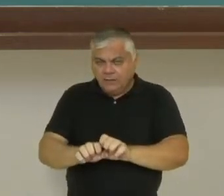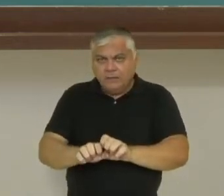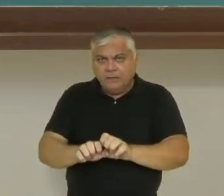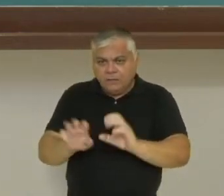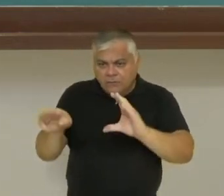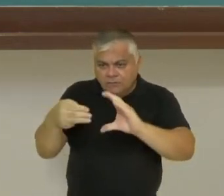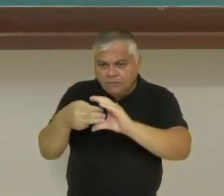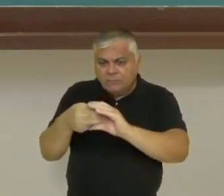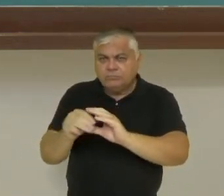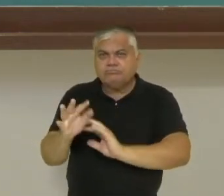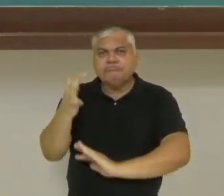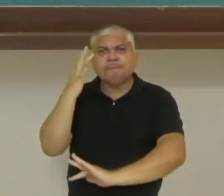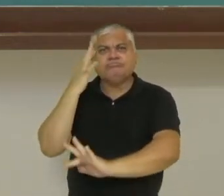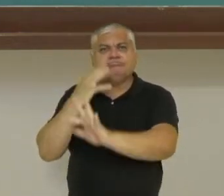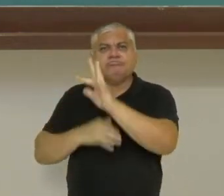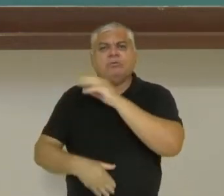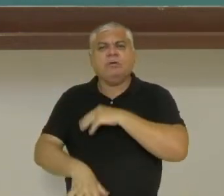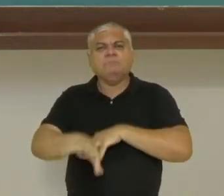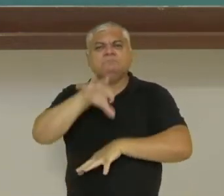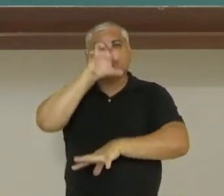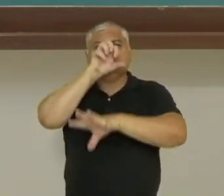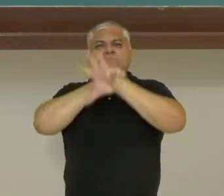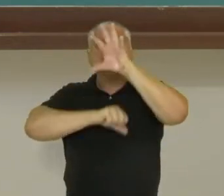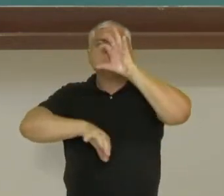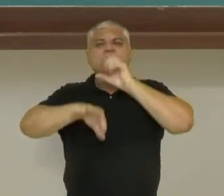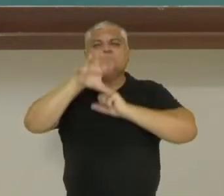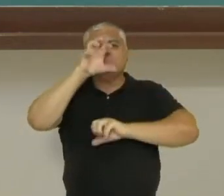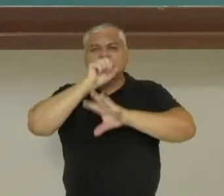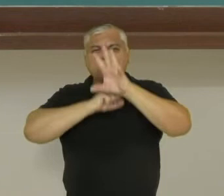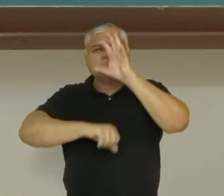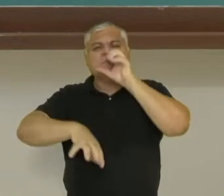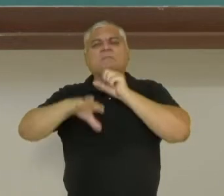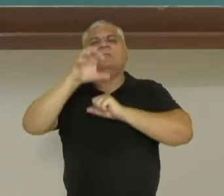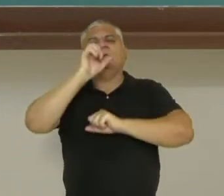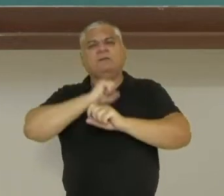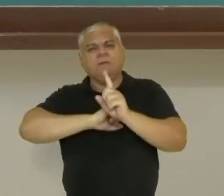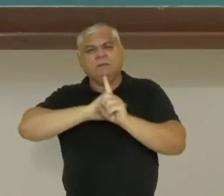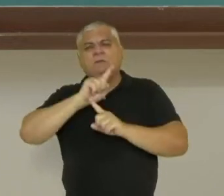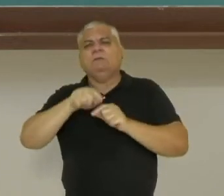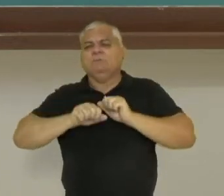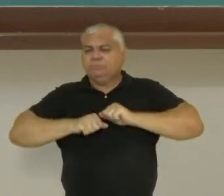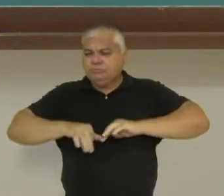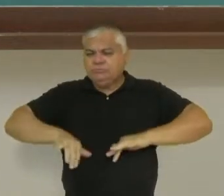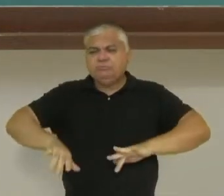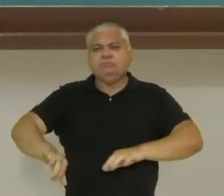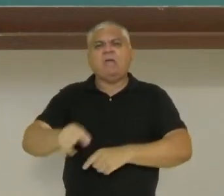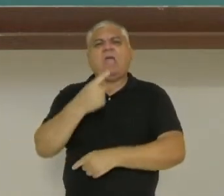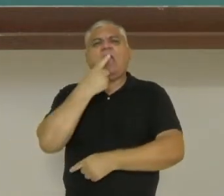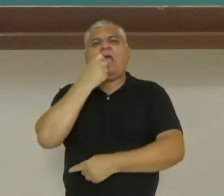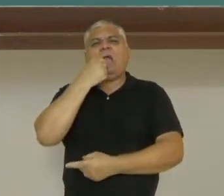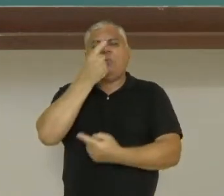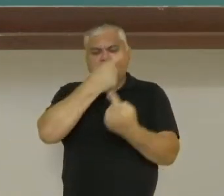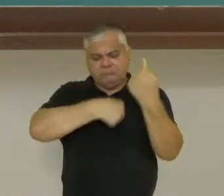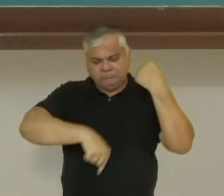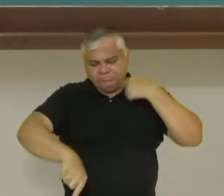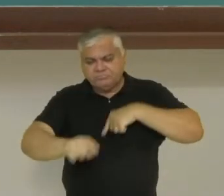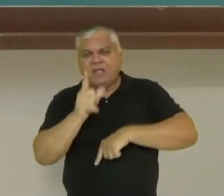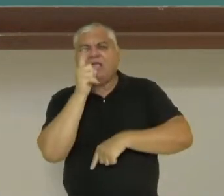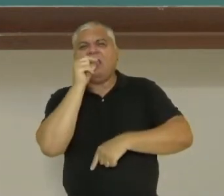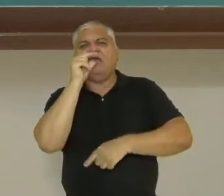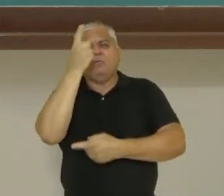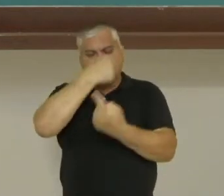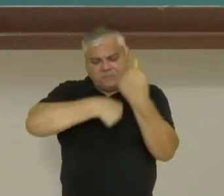de oxigênio, toda essa questão, né? Reprodução, né? O transporte de líquido, então tudo isso depende